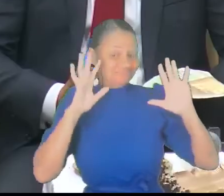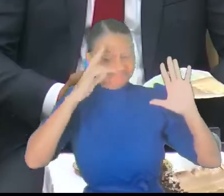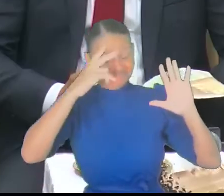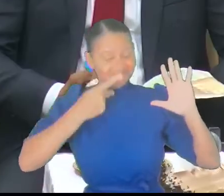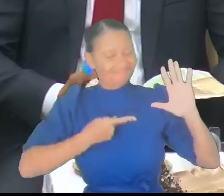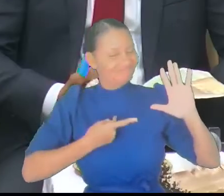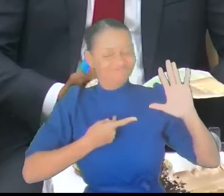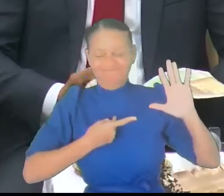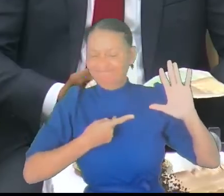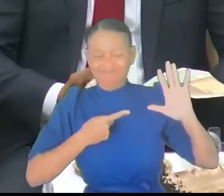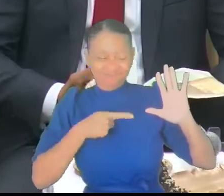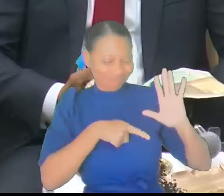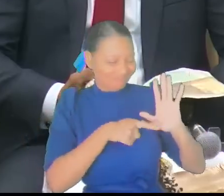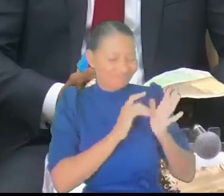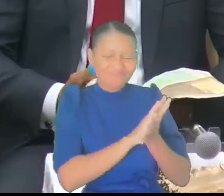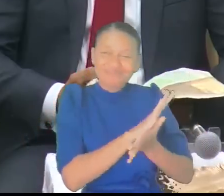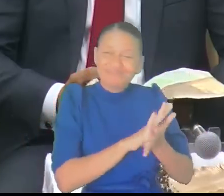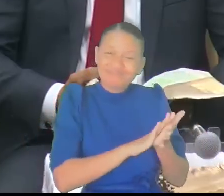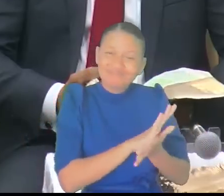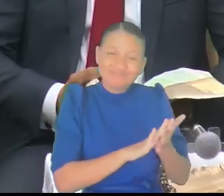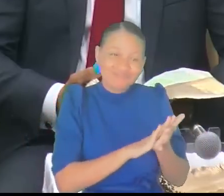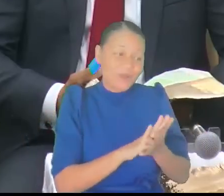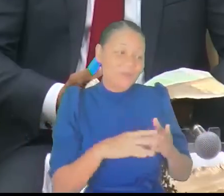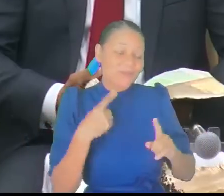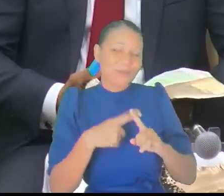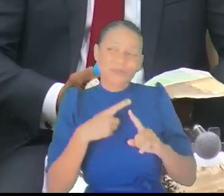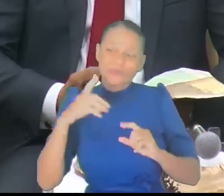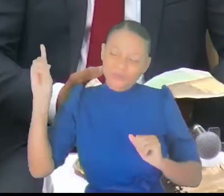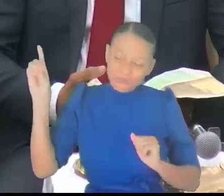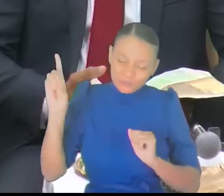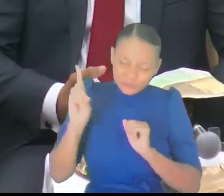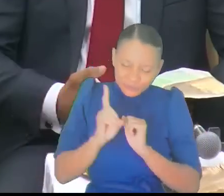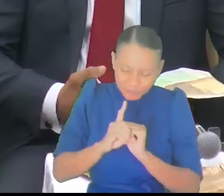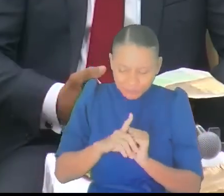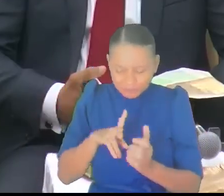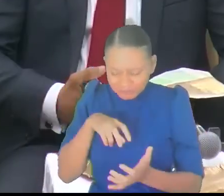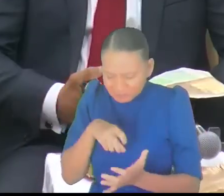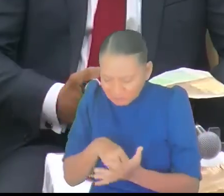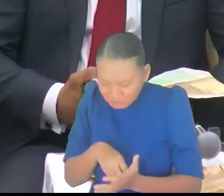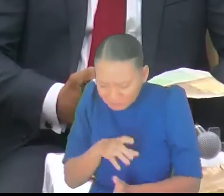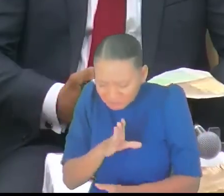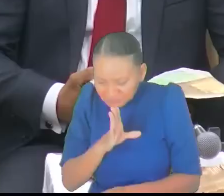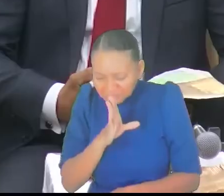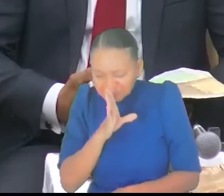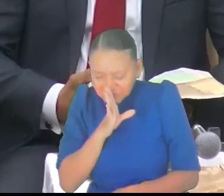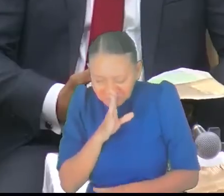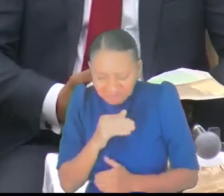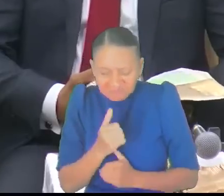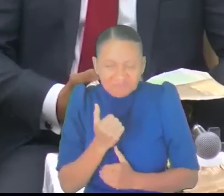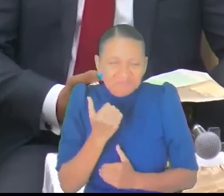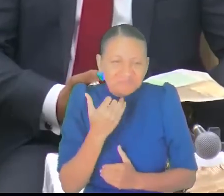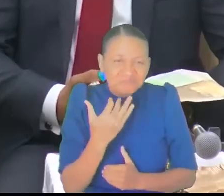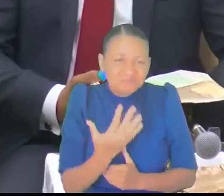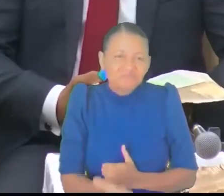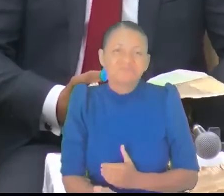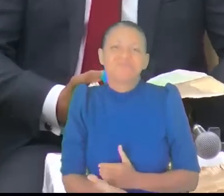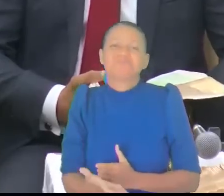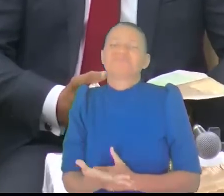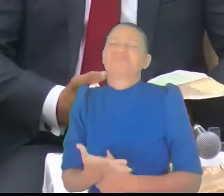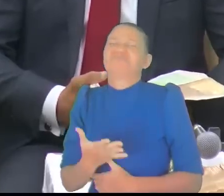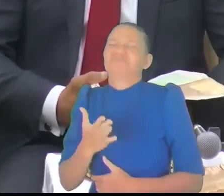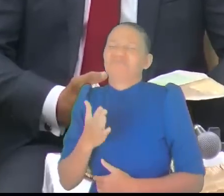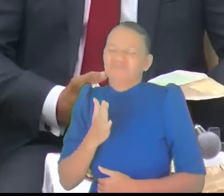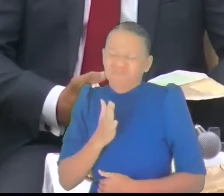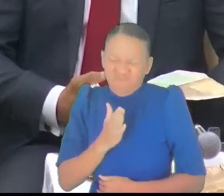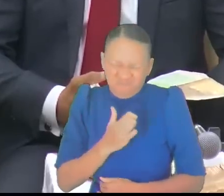tinha nada. Jesus e o outro que estava lá no pé, lá do lado de fora, batendo no peito